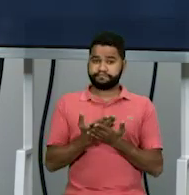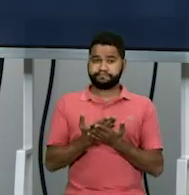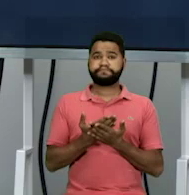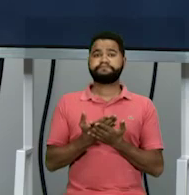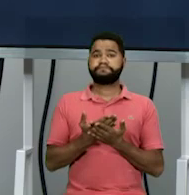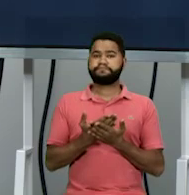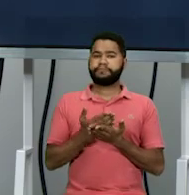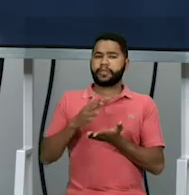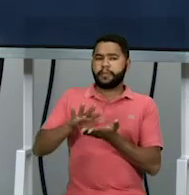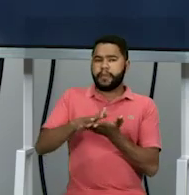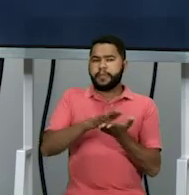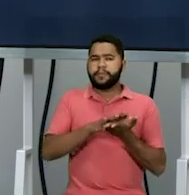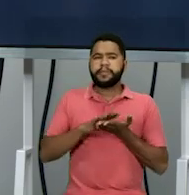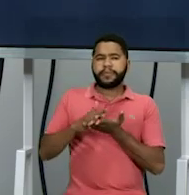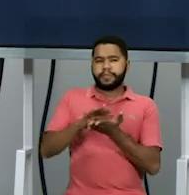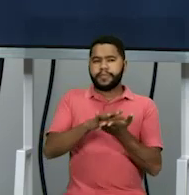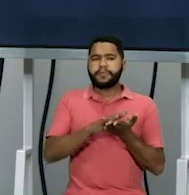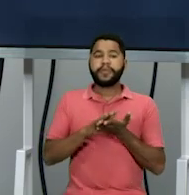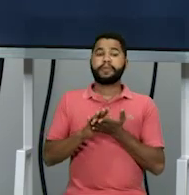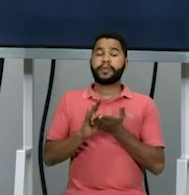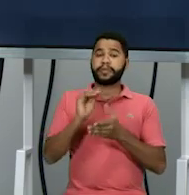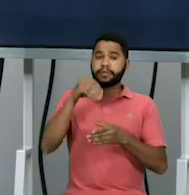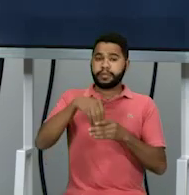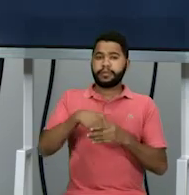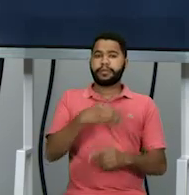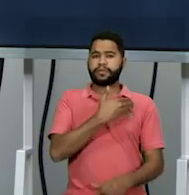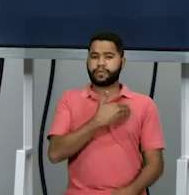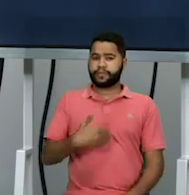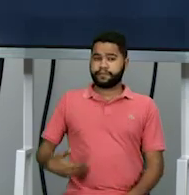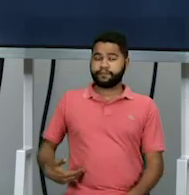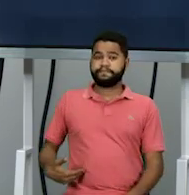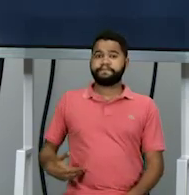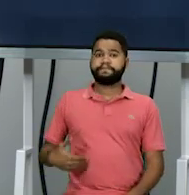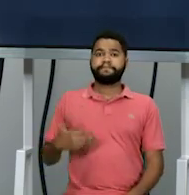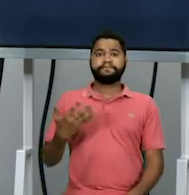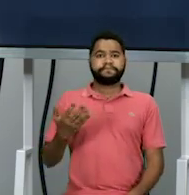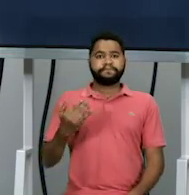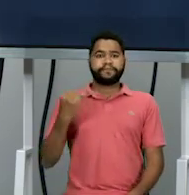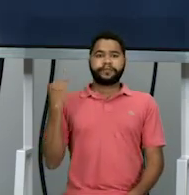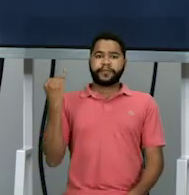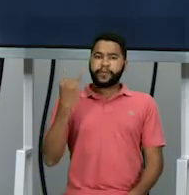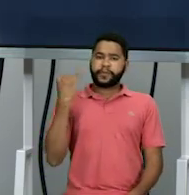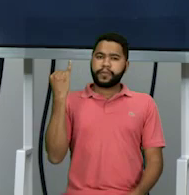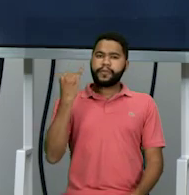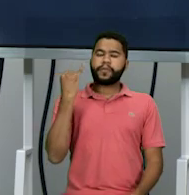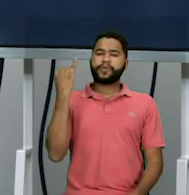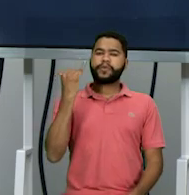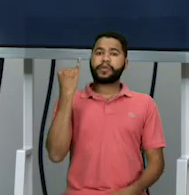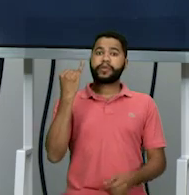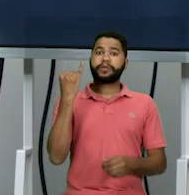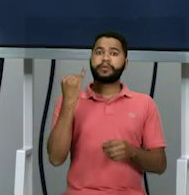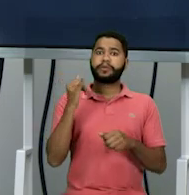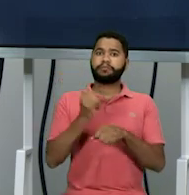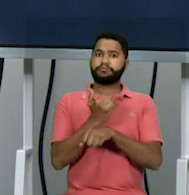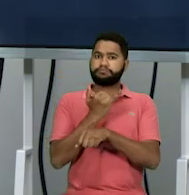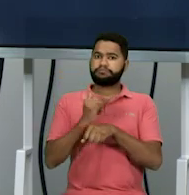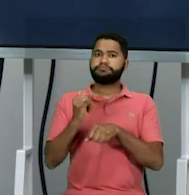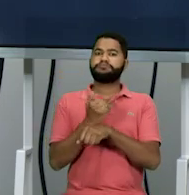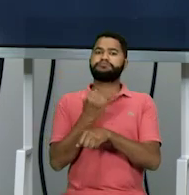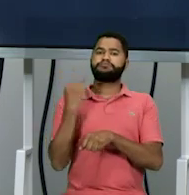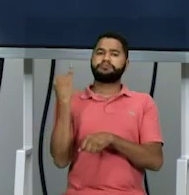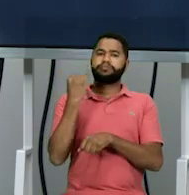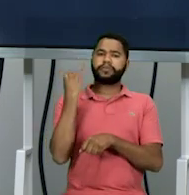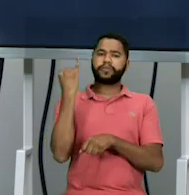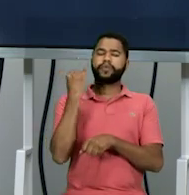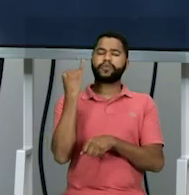próprio samba, para trazer para dentro do governo. E isso é muito importante, é uma estratégia importantíssima